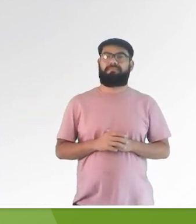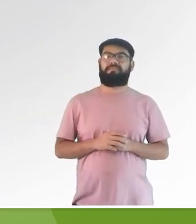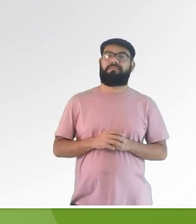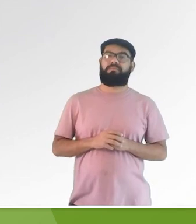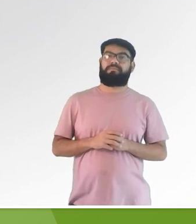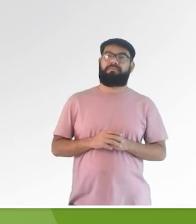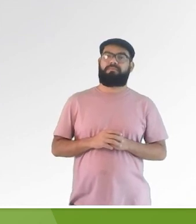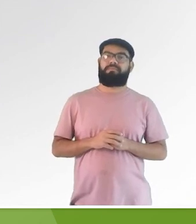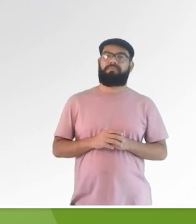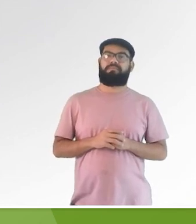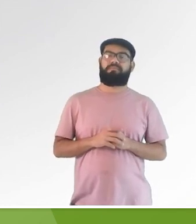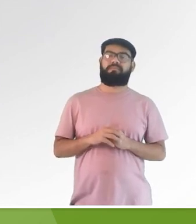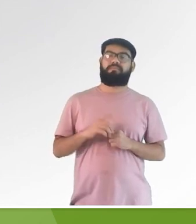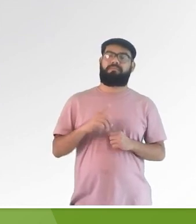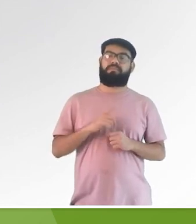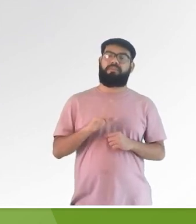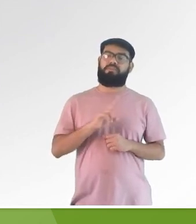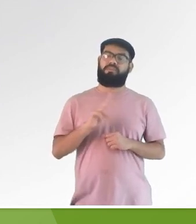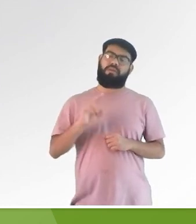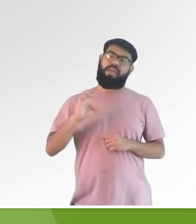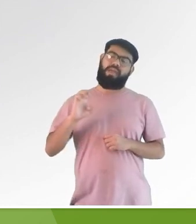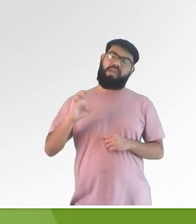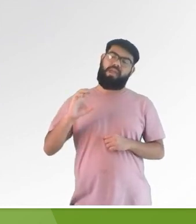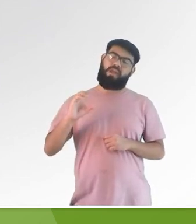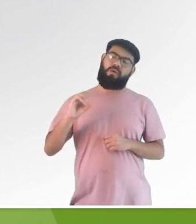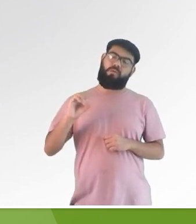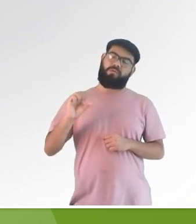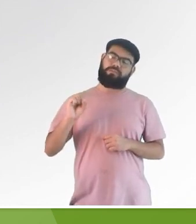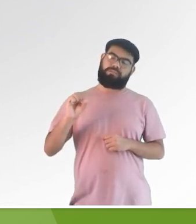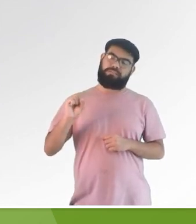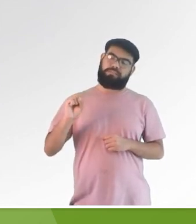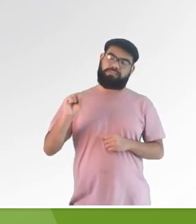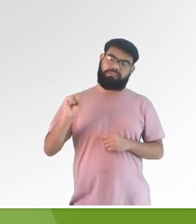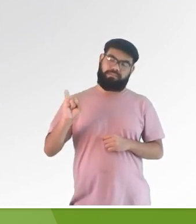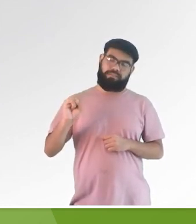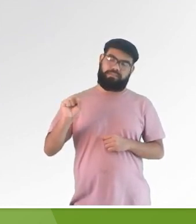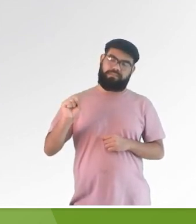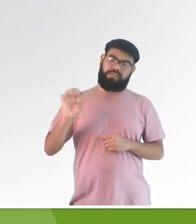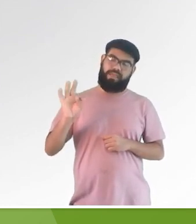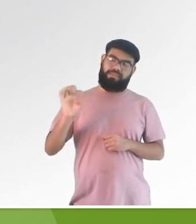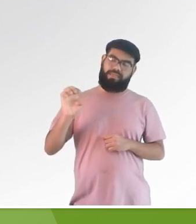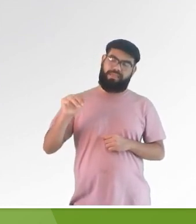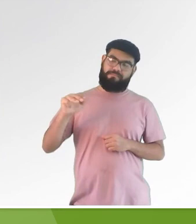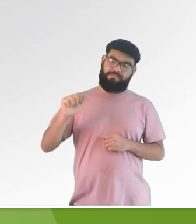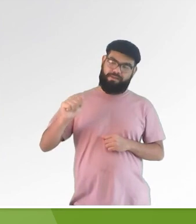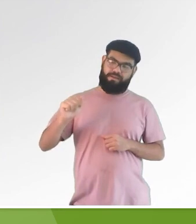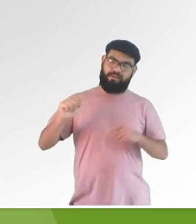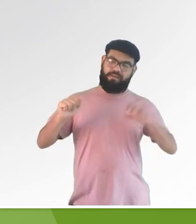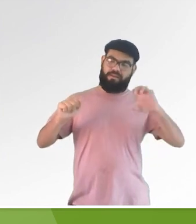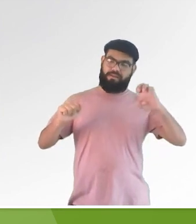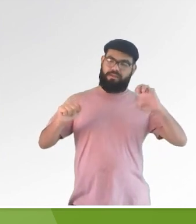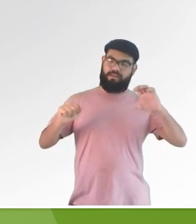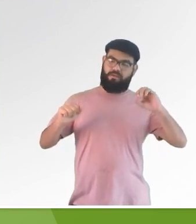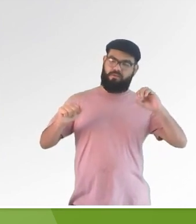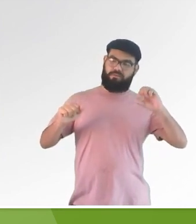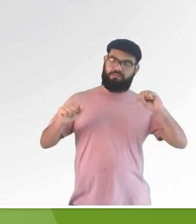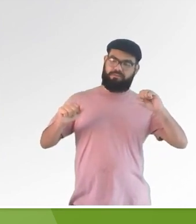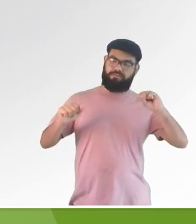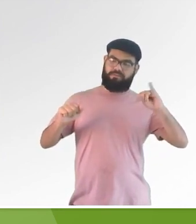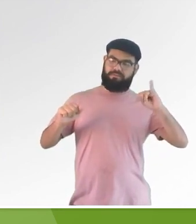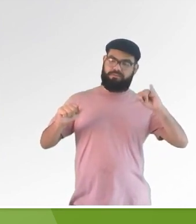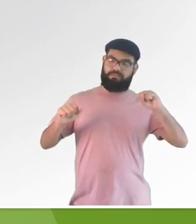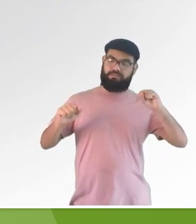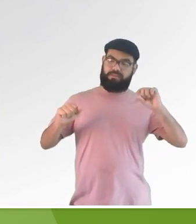ecossistema e outro uma área de transição que a gente chama de ecótono. Então, por mais que você esteja ali na